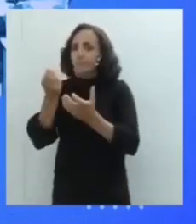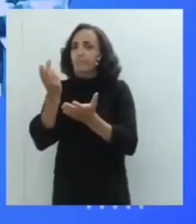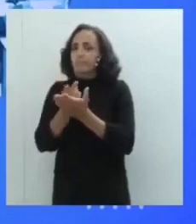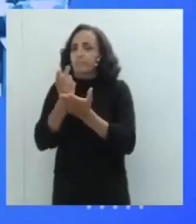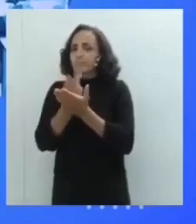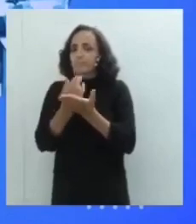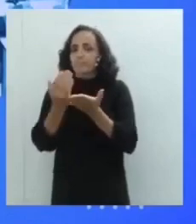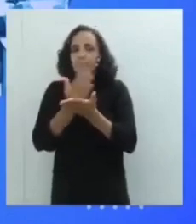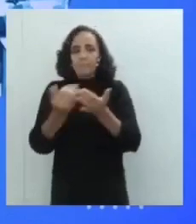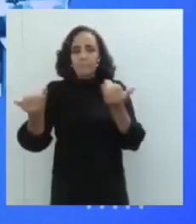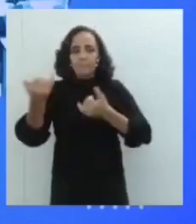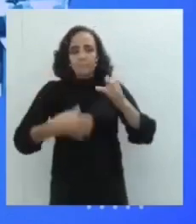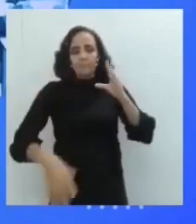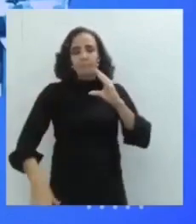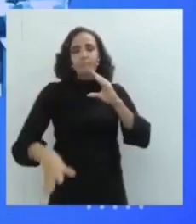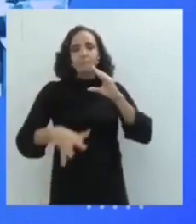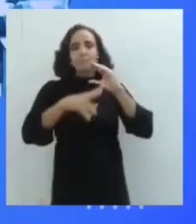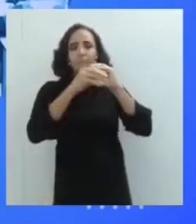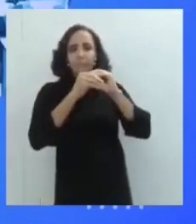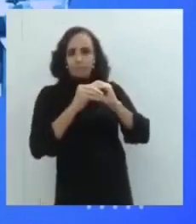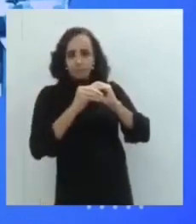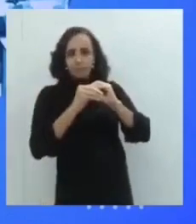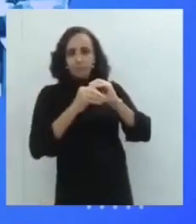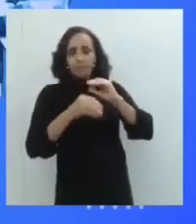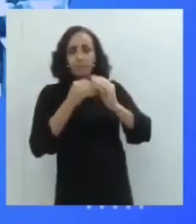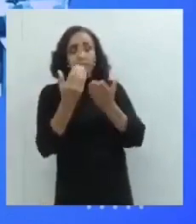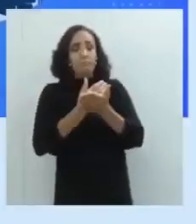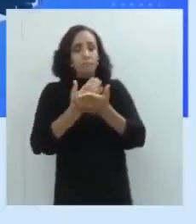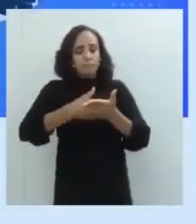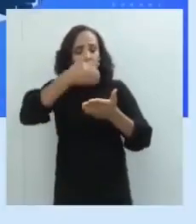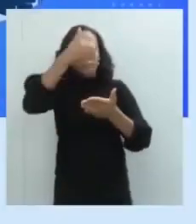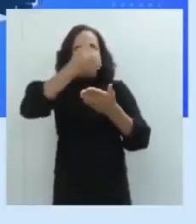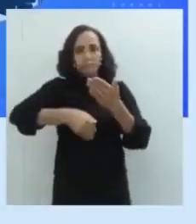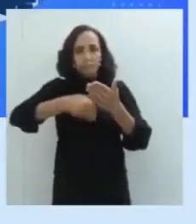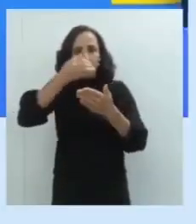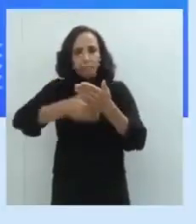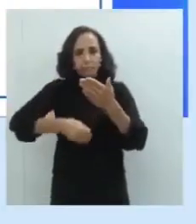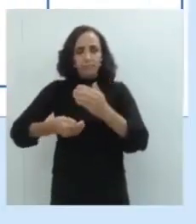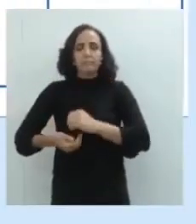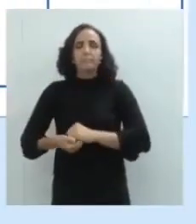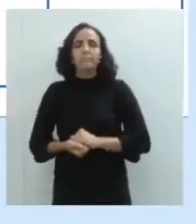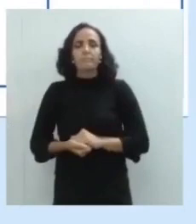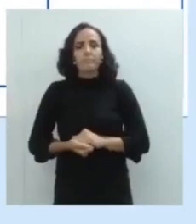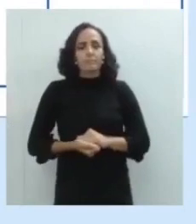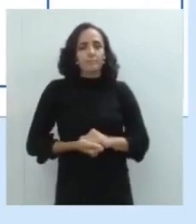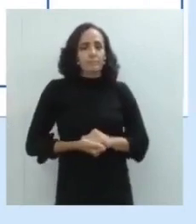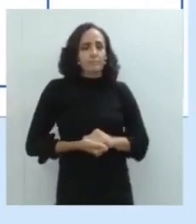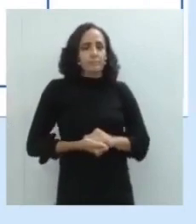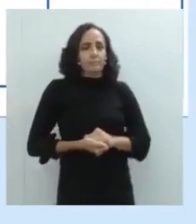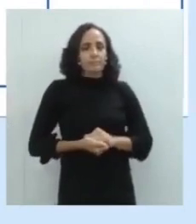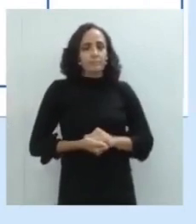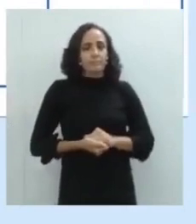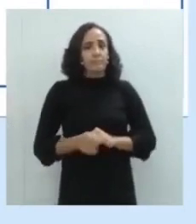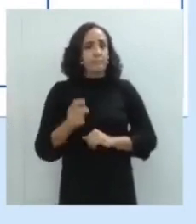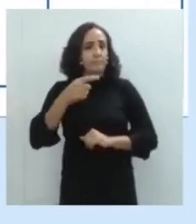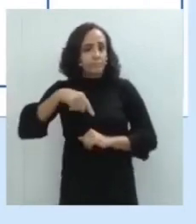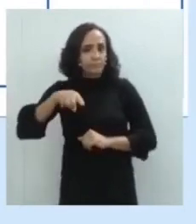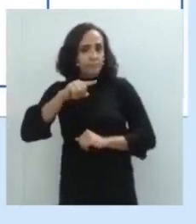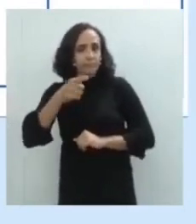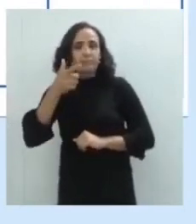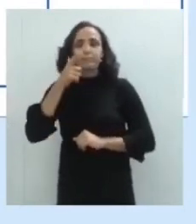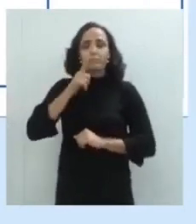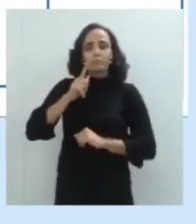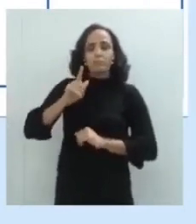existente e vamos também conseguir excluir a informação do banco de dados. Para isso, para que haja